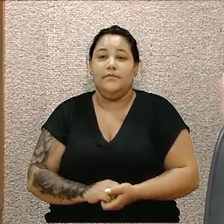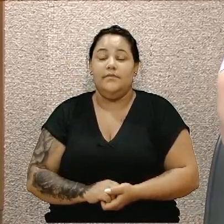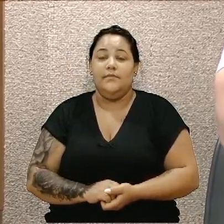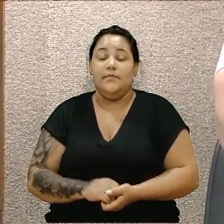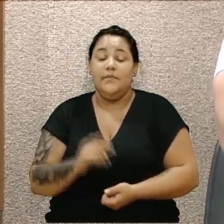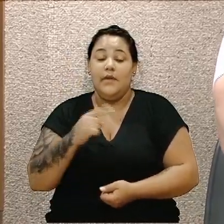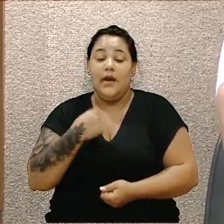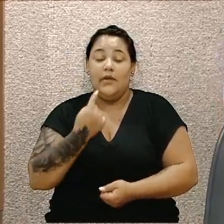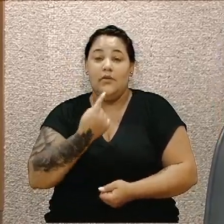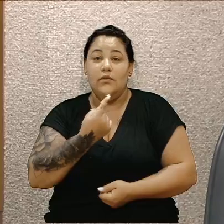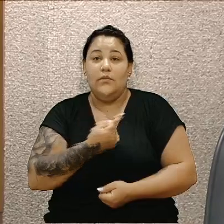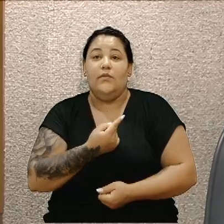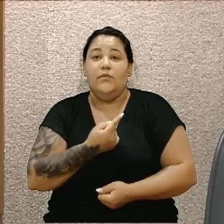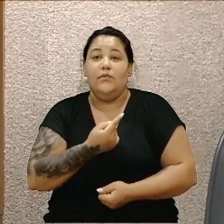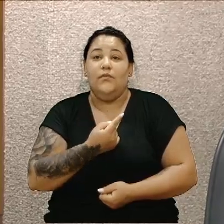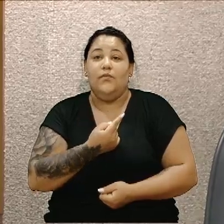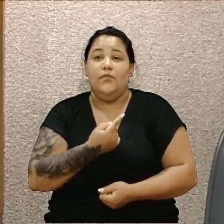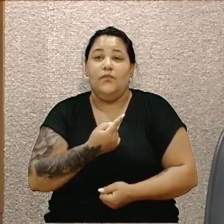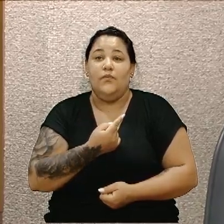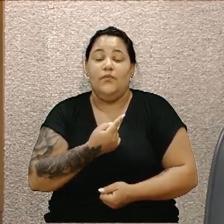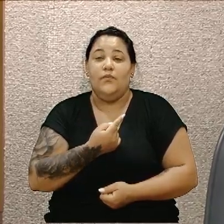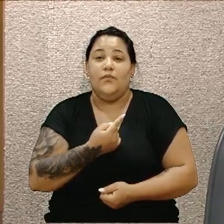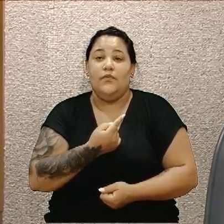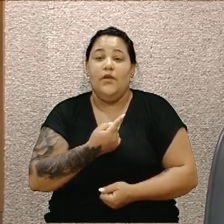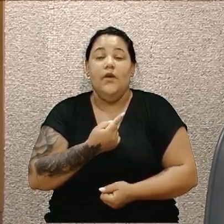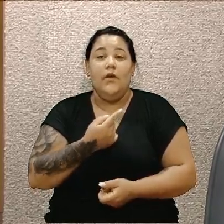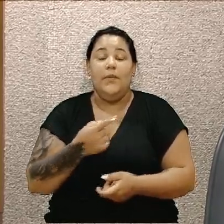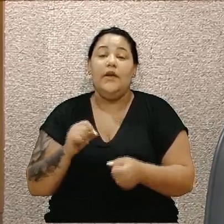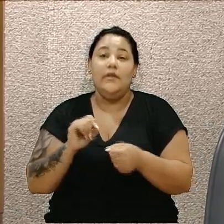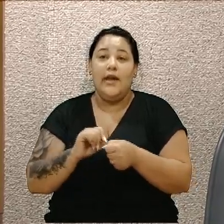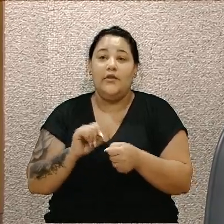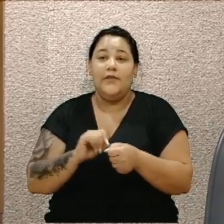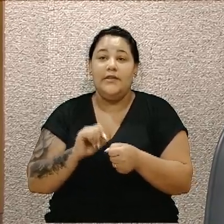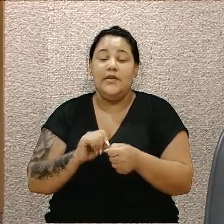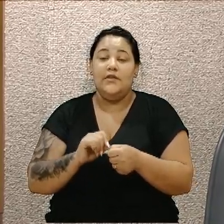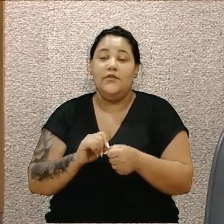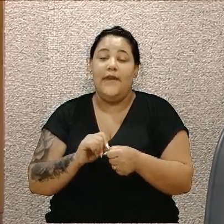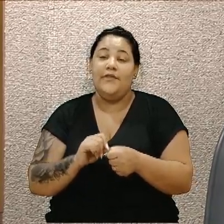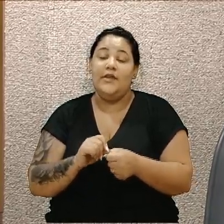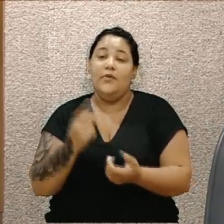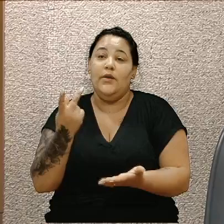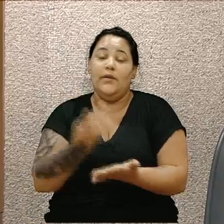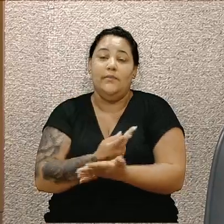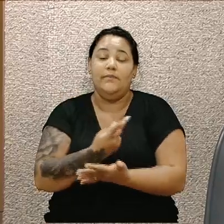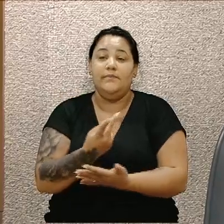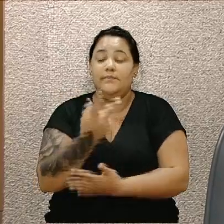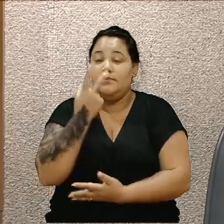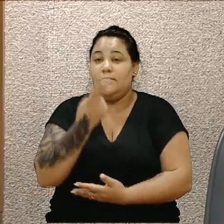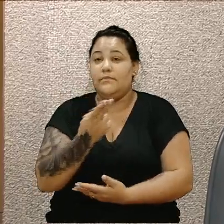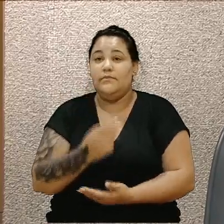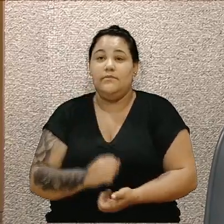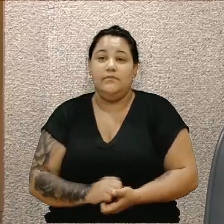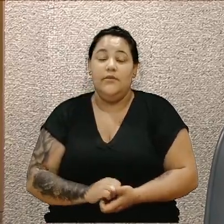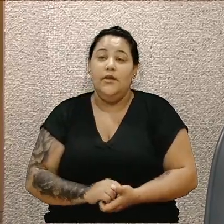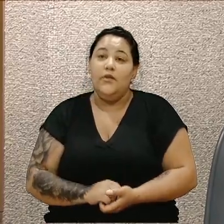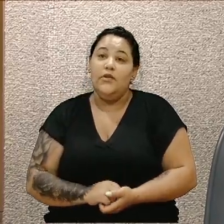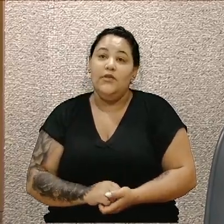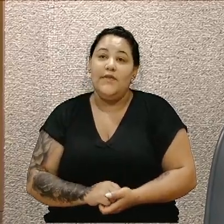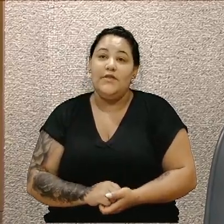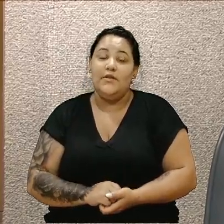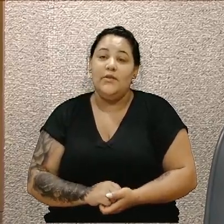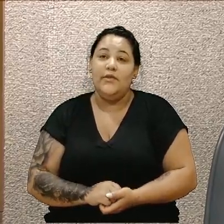não cometesse os mesmos erros. Foi assim que a gente aprendeu, por exemplo, a fazer piscinão, tanques de